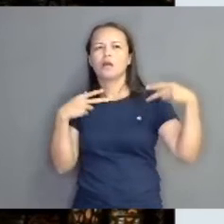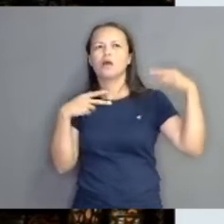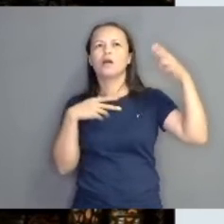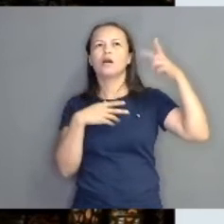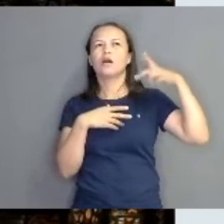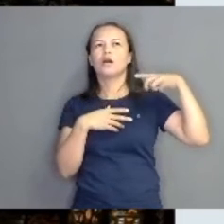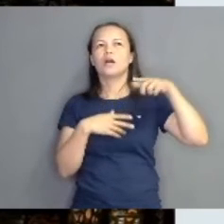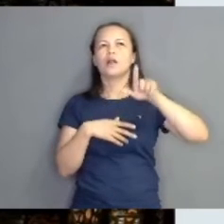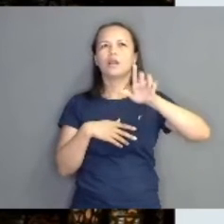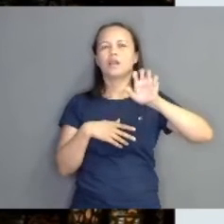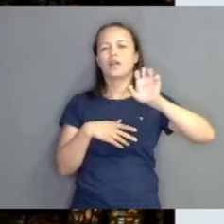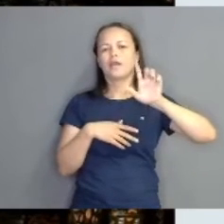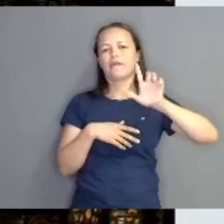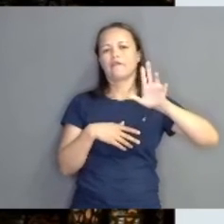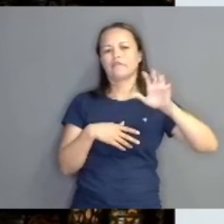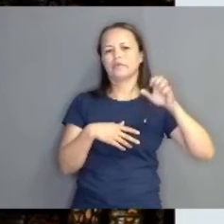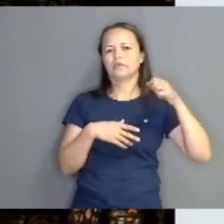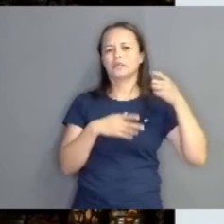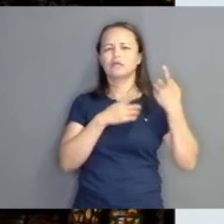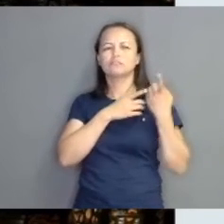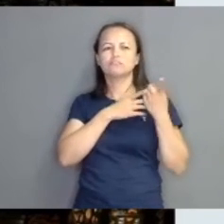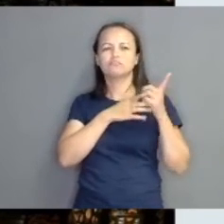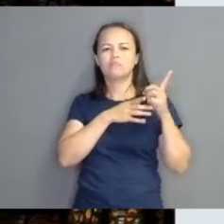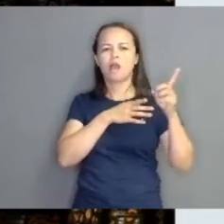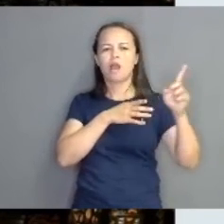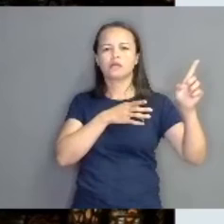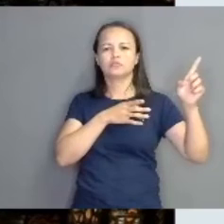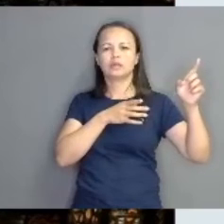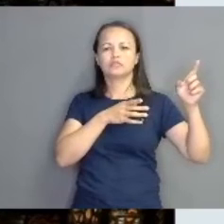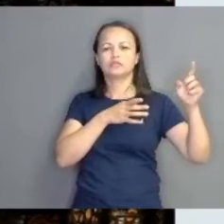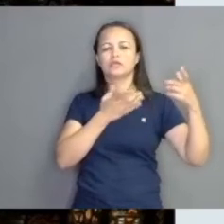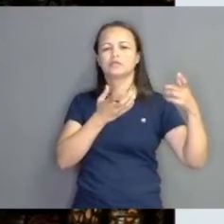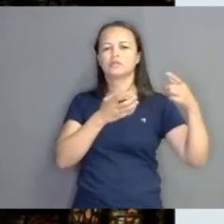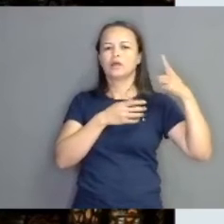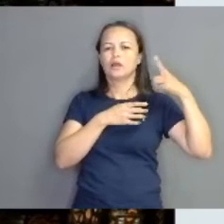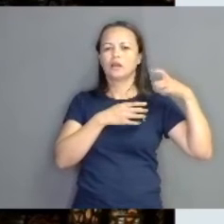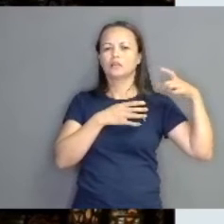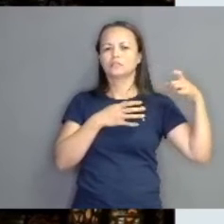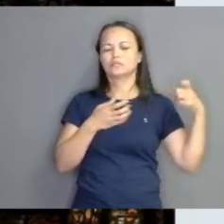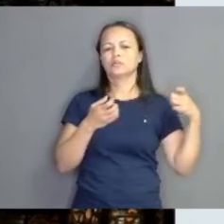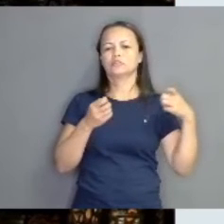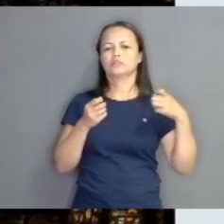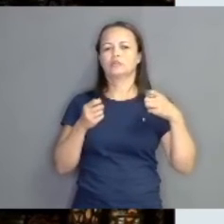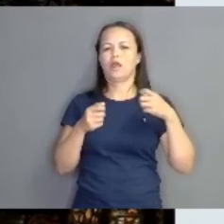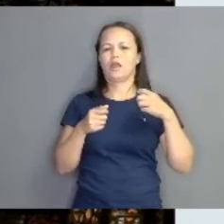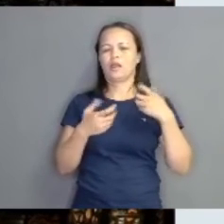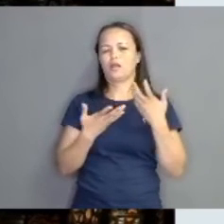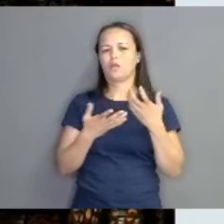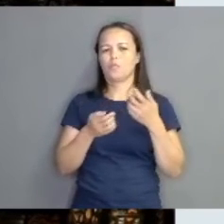quem estiver na área mais distante. Já está perto de terminar os slides, tá certo?